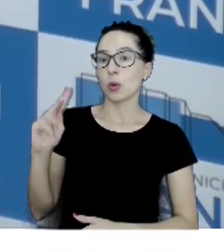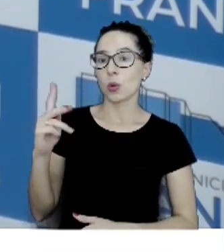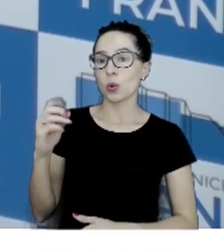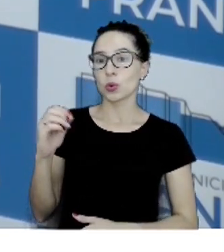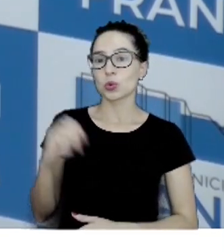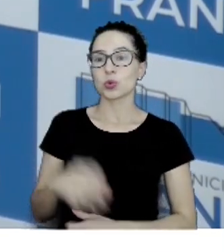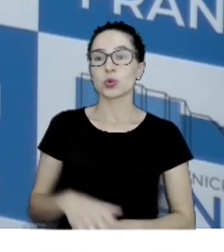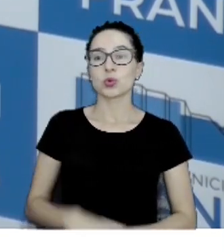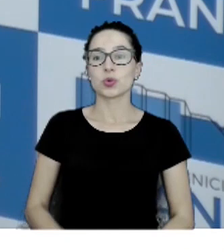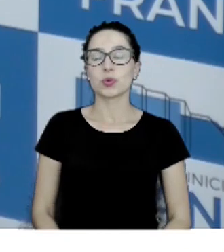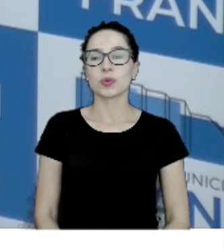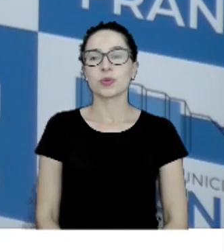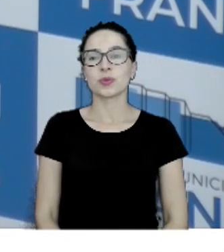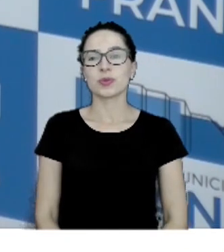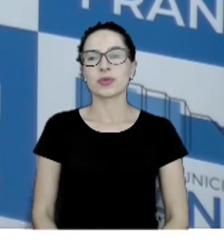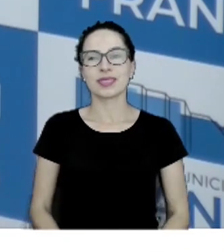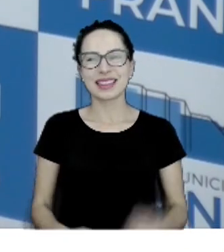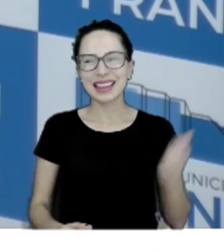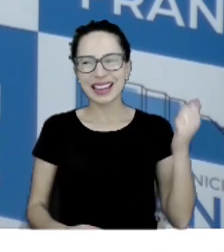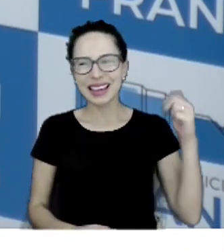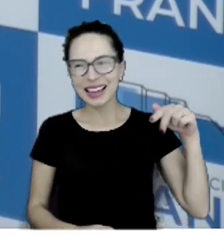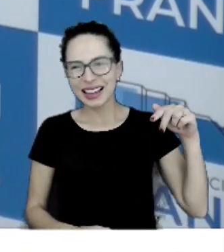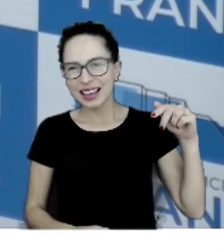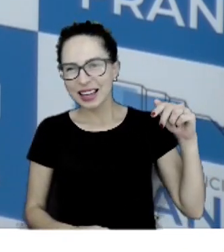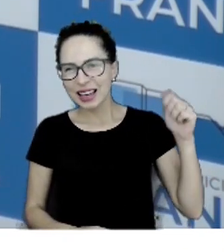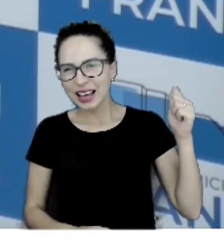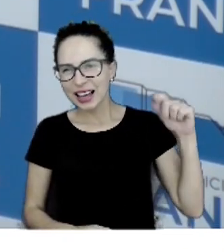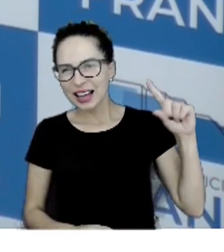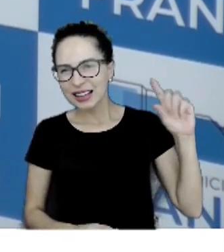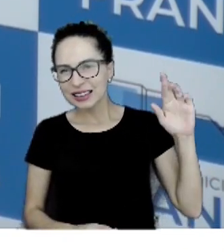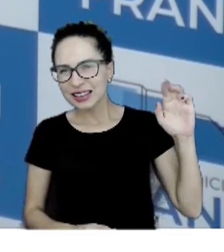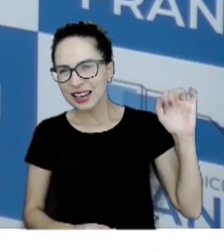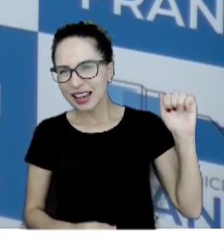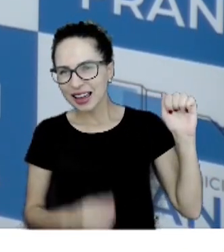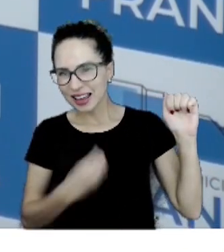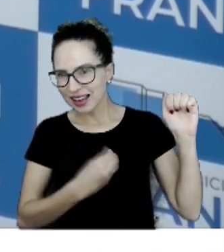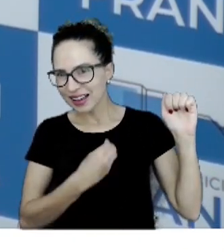É o Dandré que está aí? Bom dia.